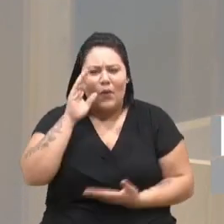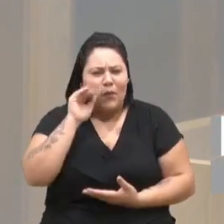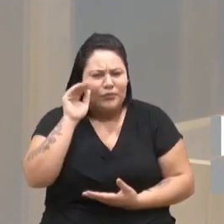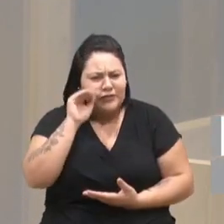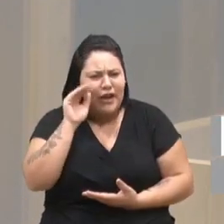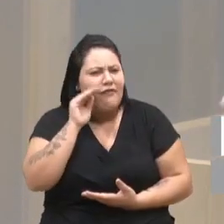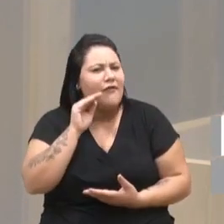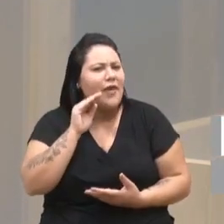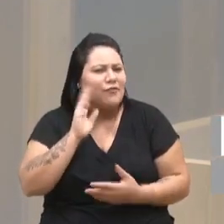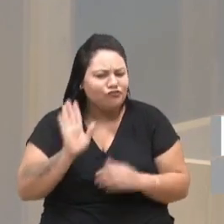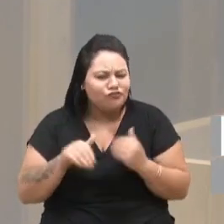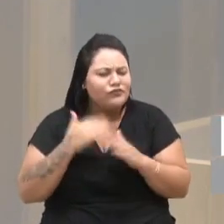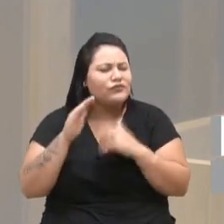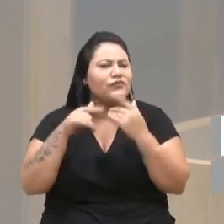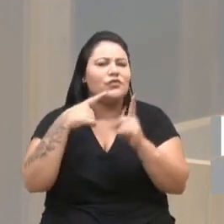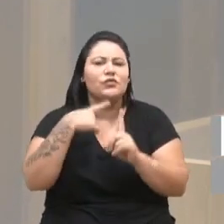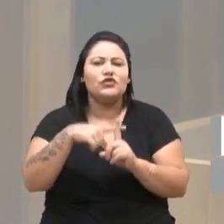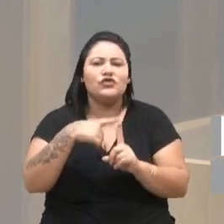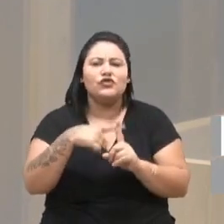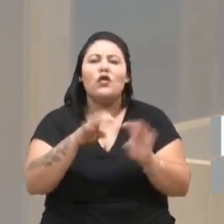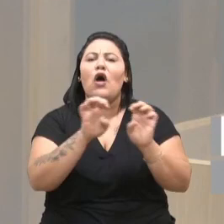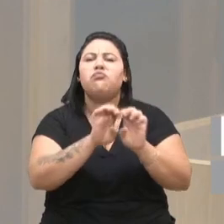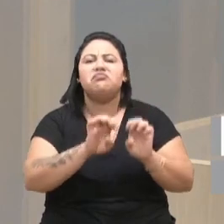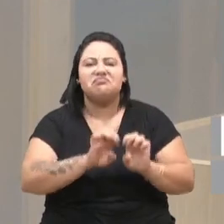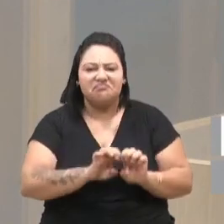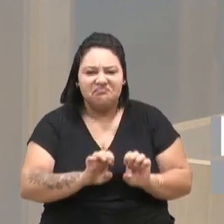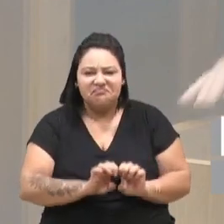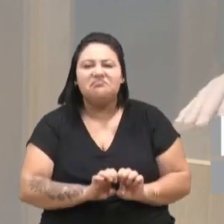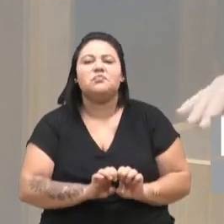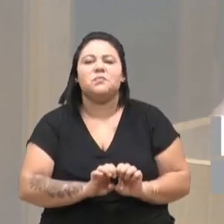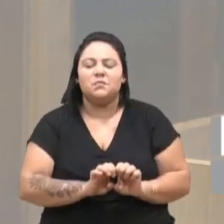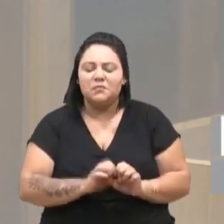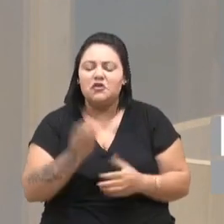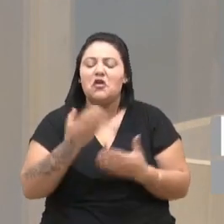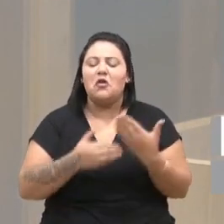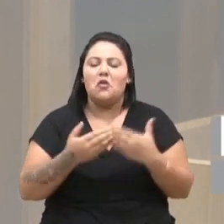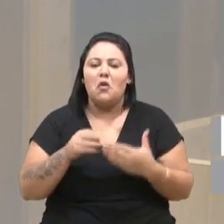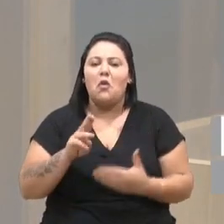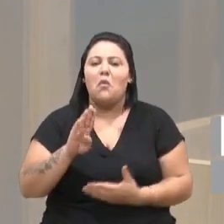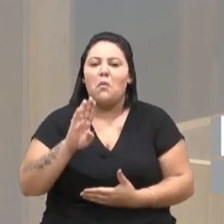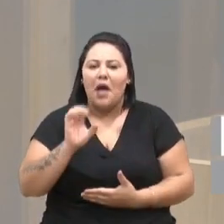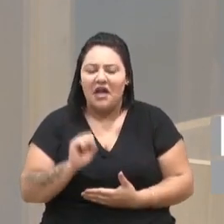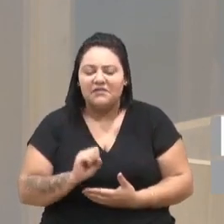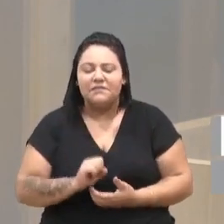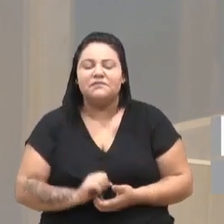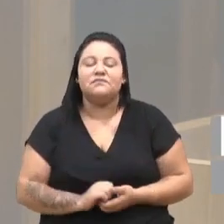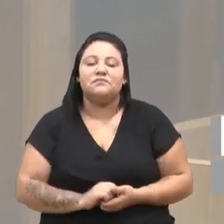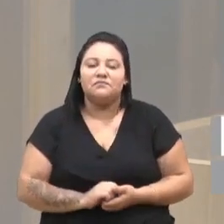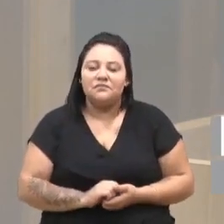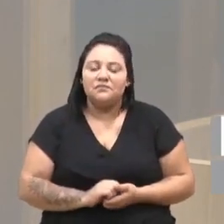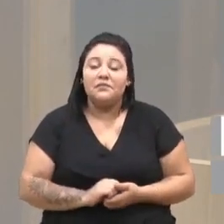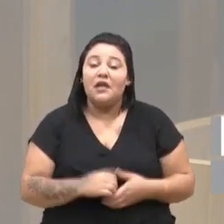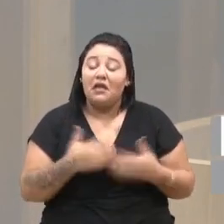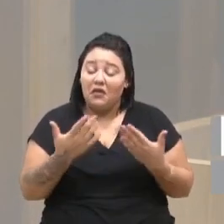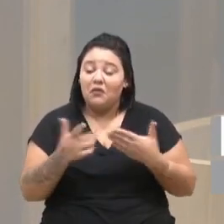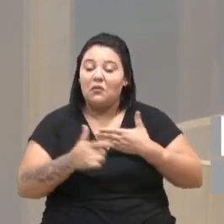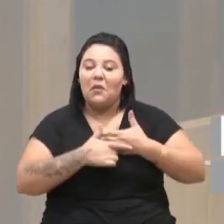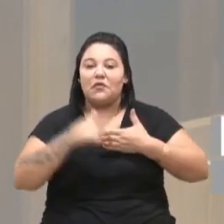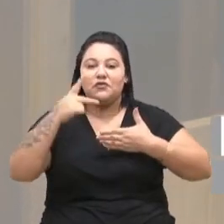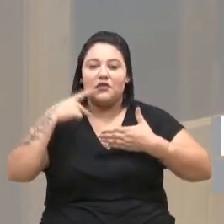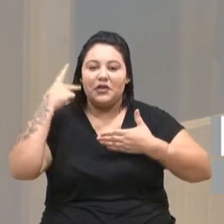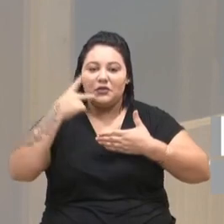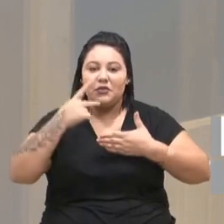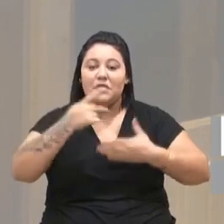evolução positiva na estrutura dessas UBS. Mas é evidente que, como vereador e como presidente